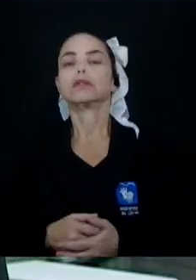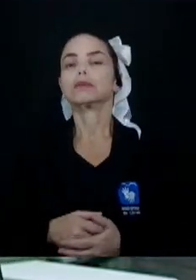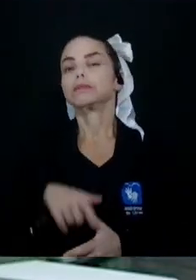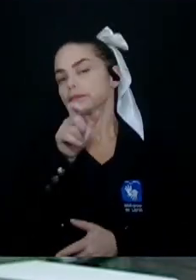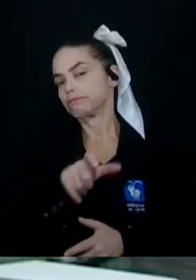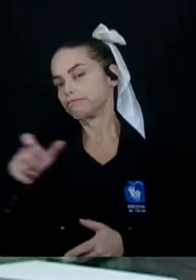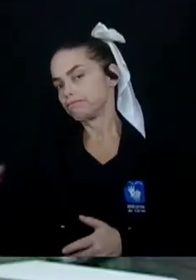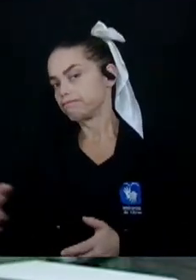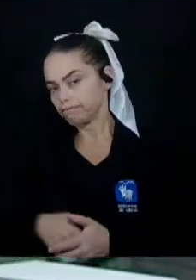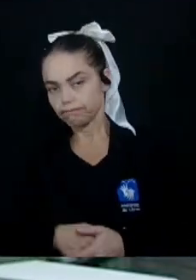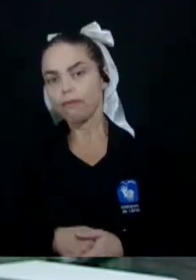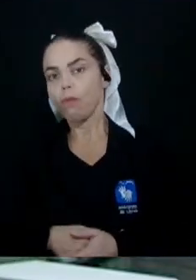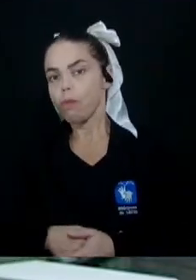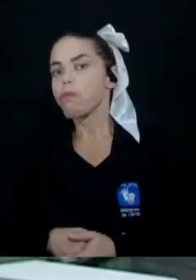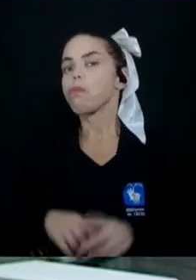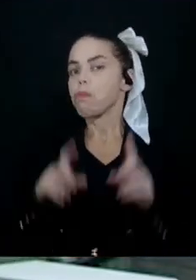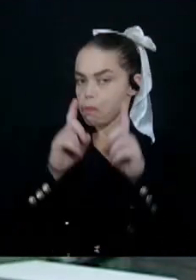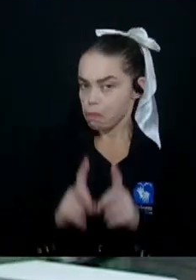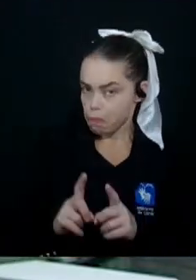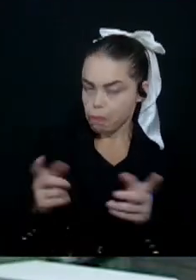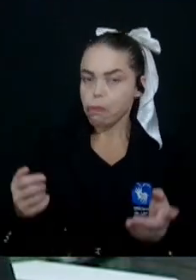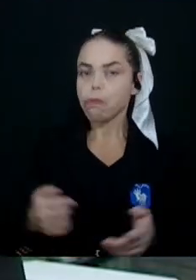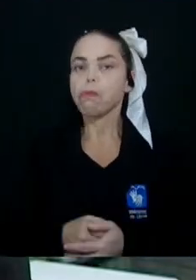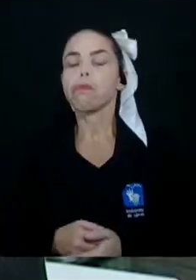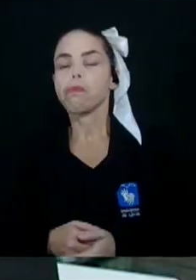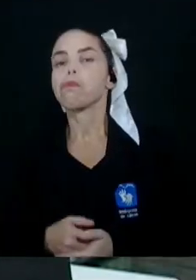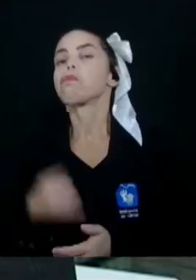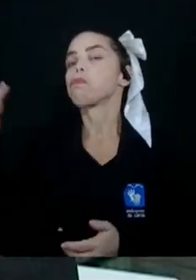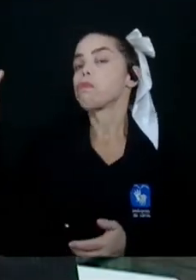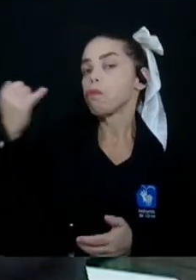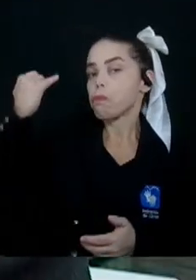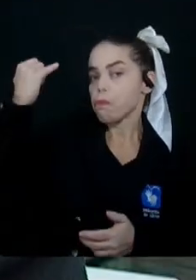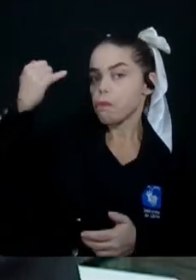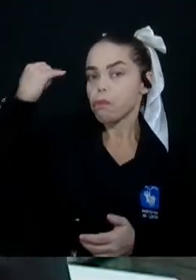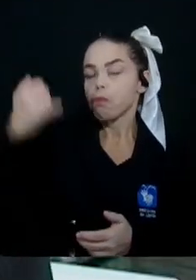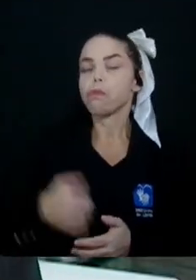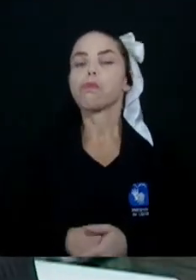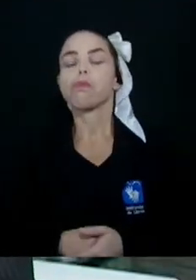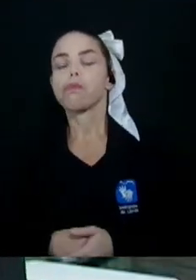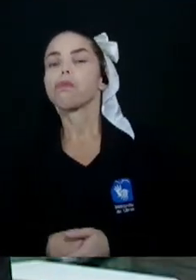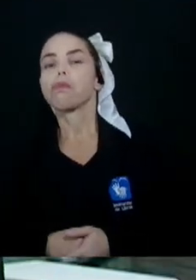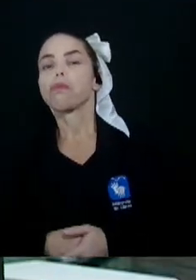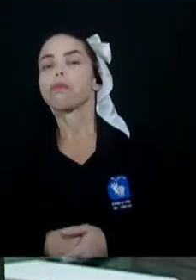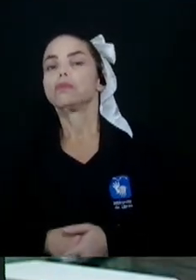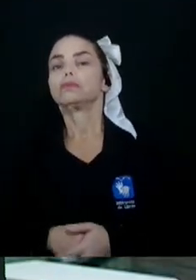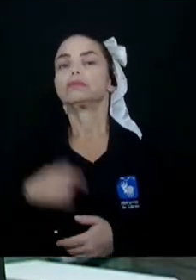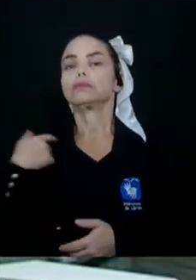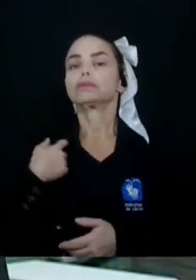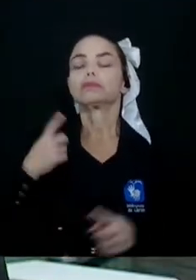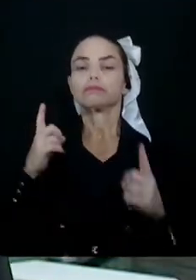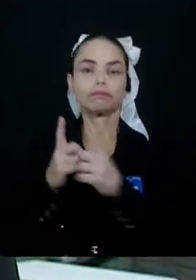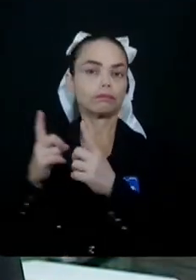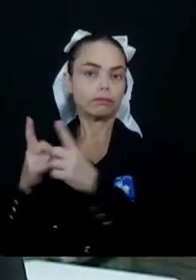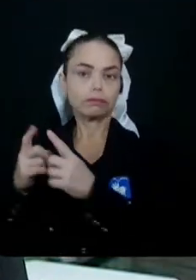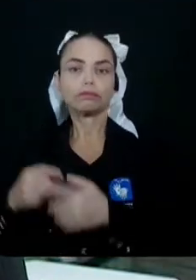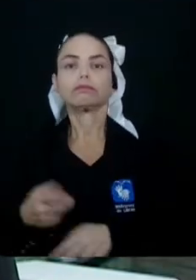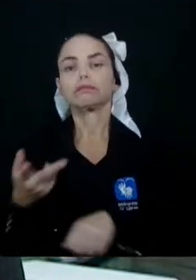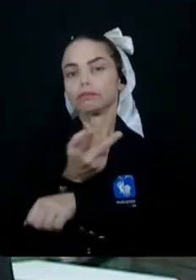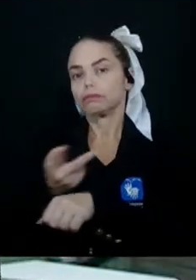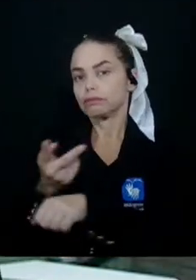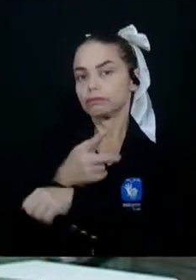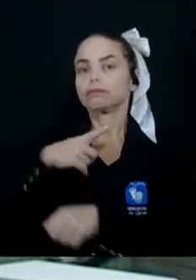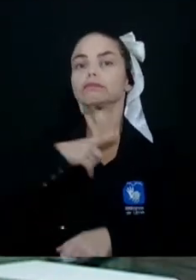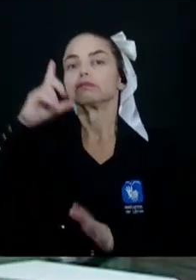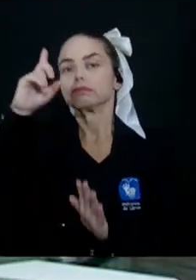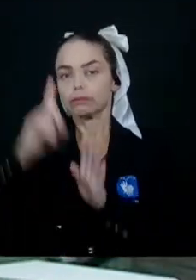esse tipo de necessidade e é importante atender essas pessoas que procuram e têm o direito de ter